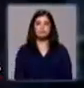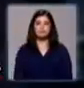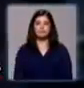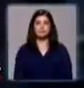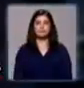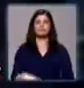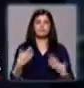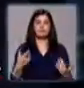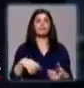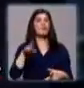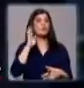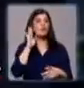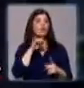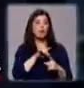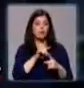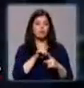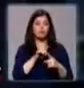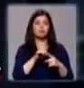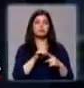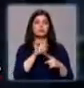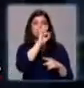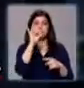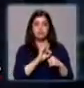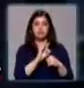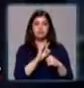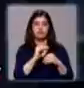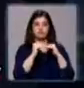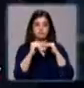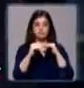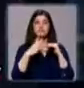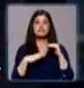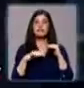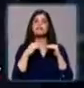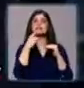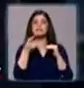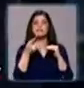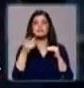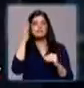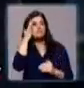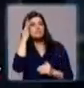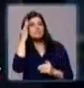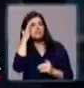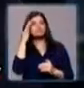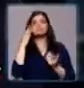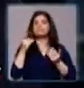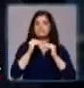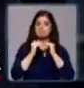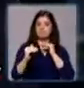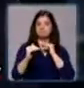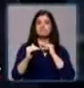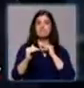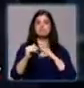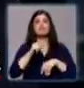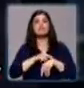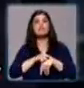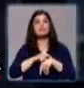evolução do valor quero dizer fundamentalmente que há uma estabilidade das expectativas é no curto prazo e que